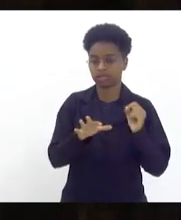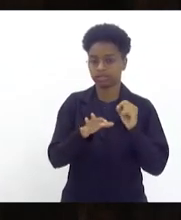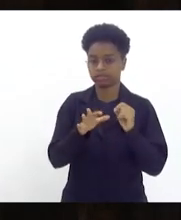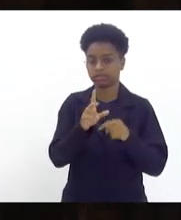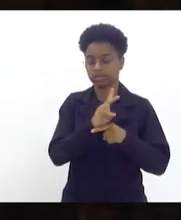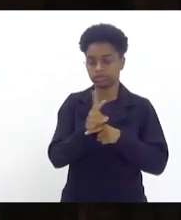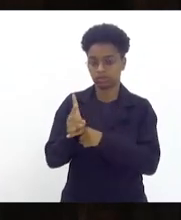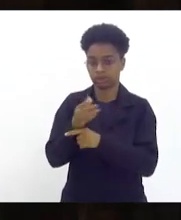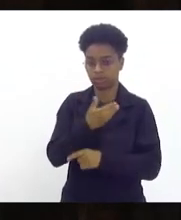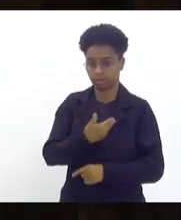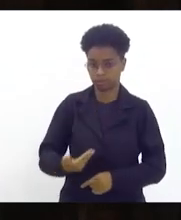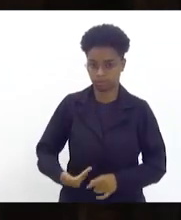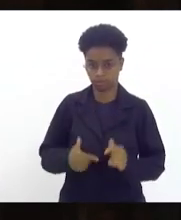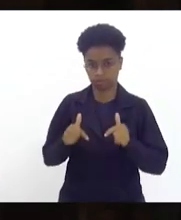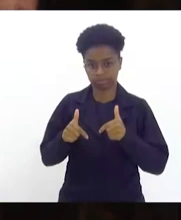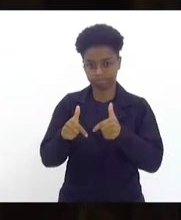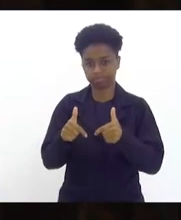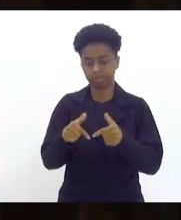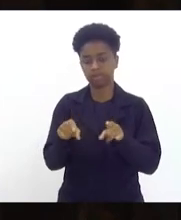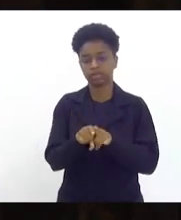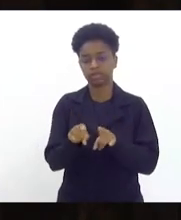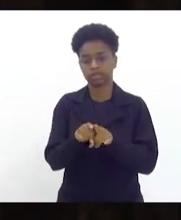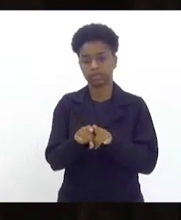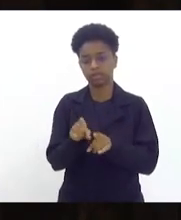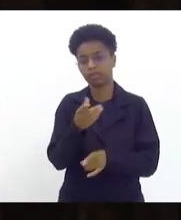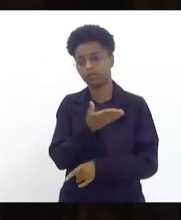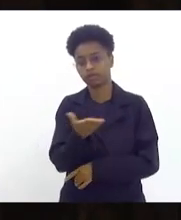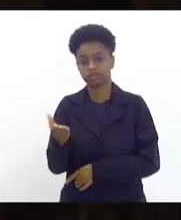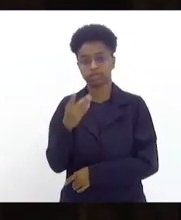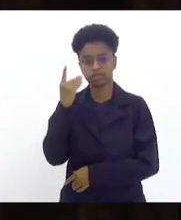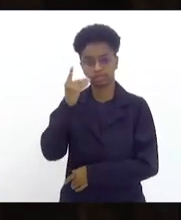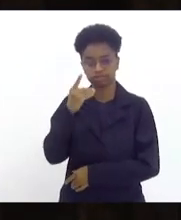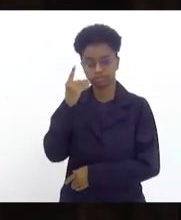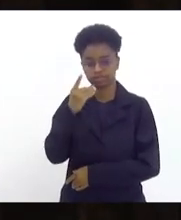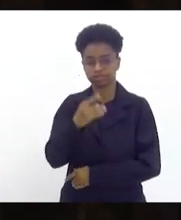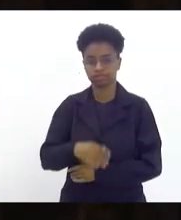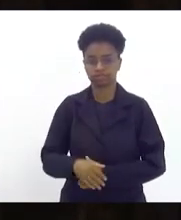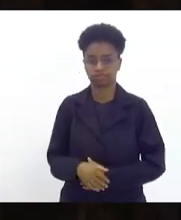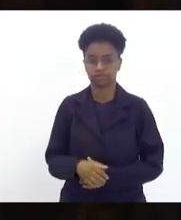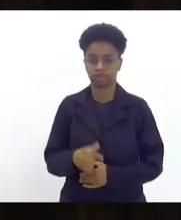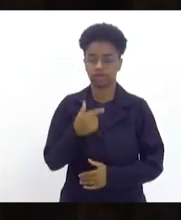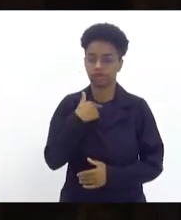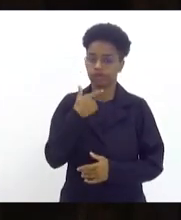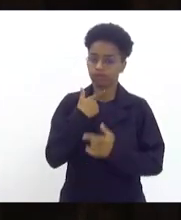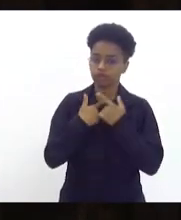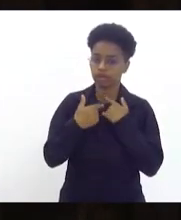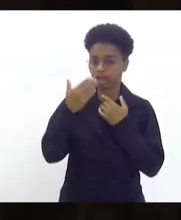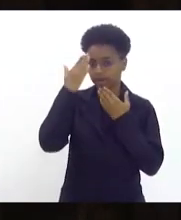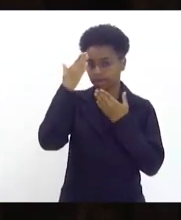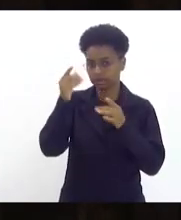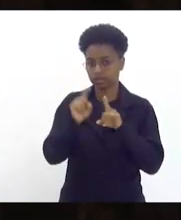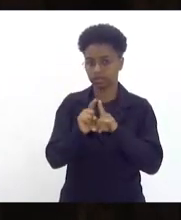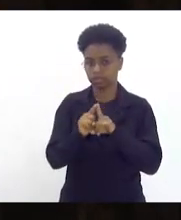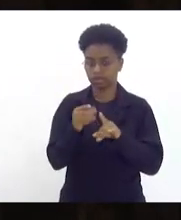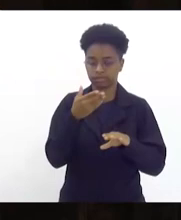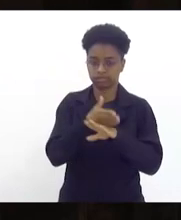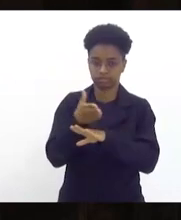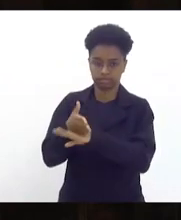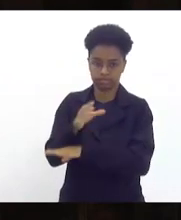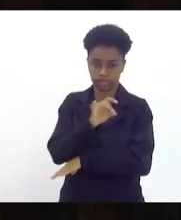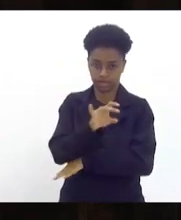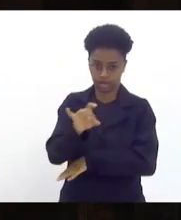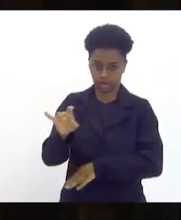desempenhado e novos legisladores queria agradecer também a participação de cada um de